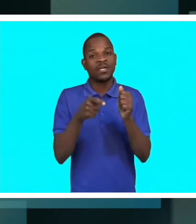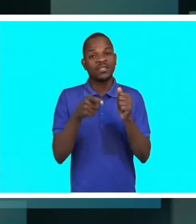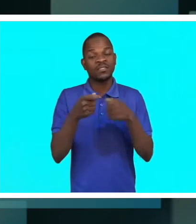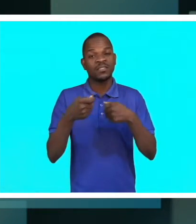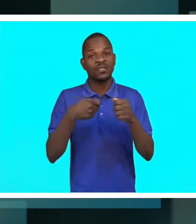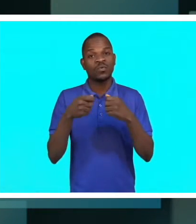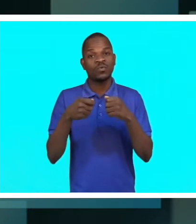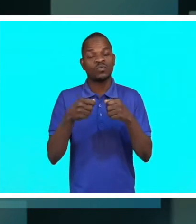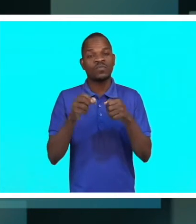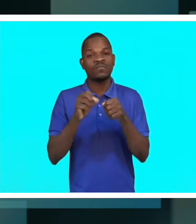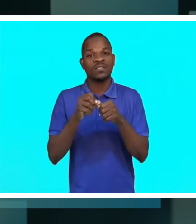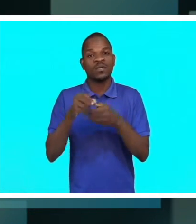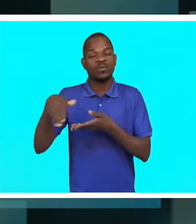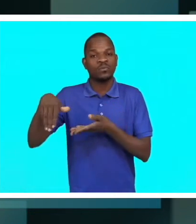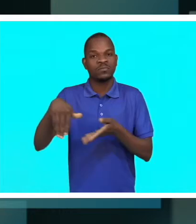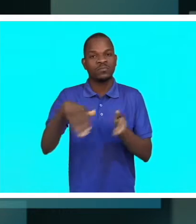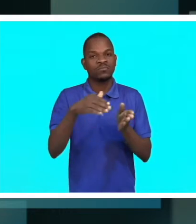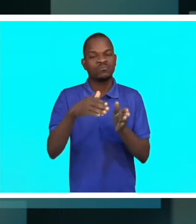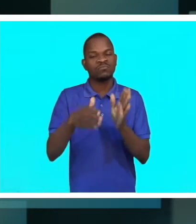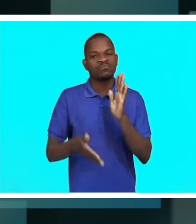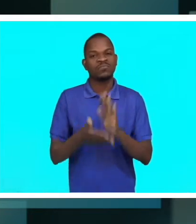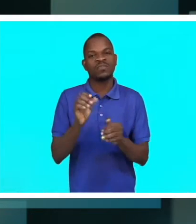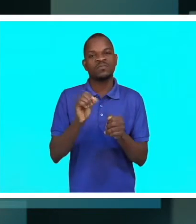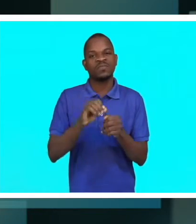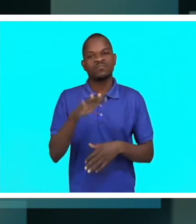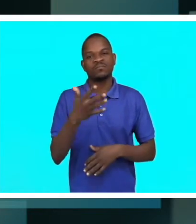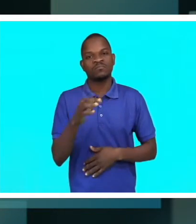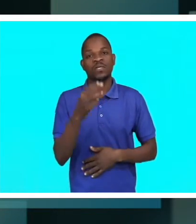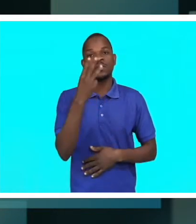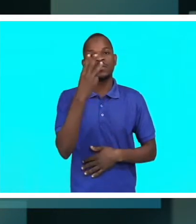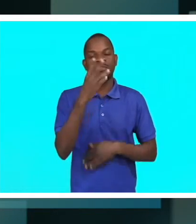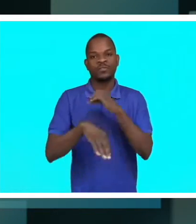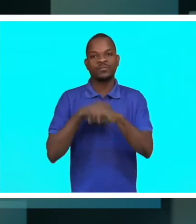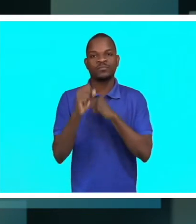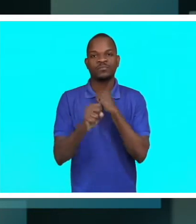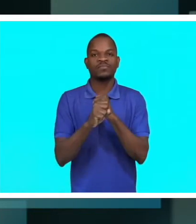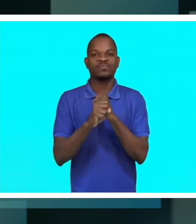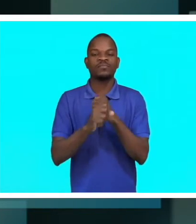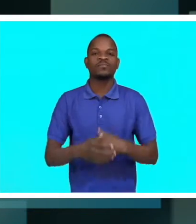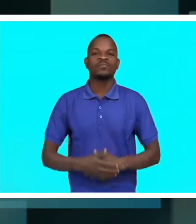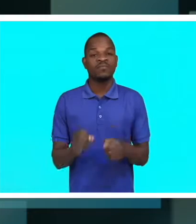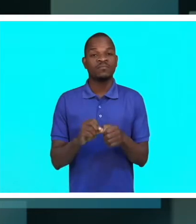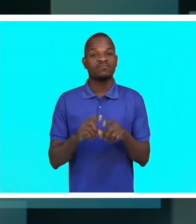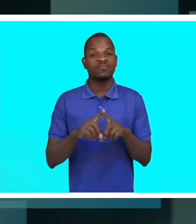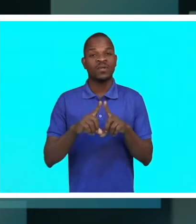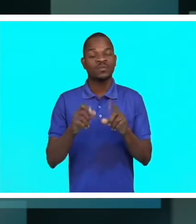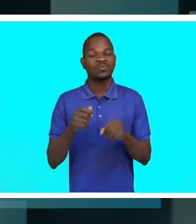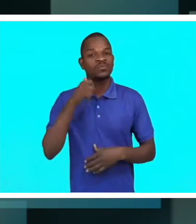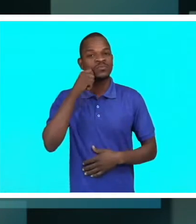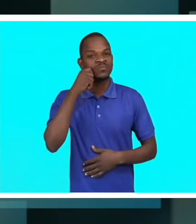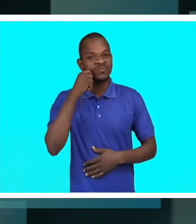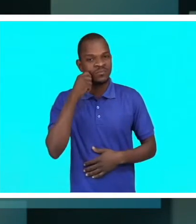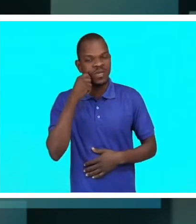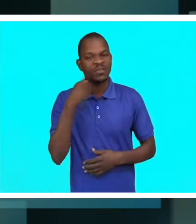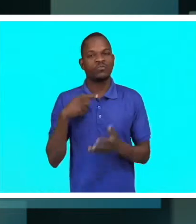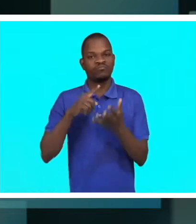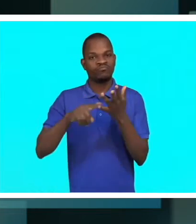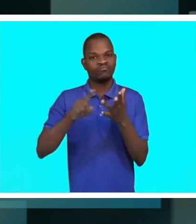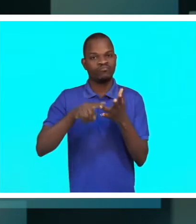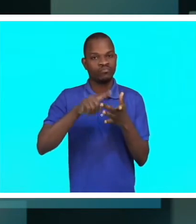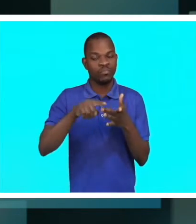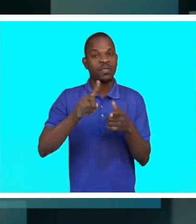Então, este negócio de ambulante, estou a fazer aproximadamente há uns 3 anos. Se for carne de vaca, conto.